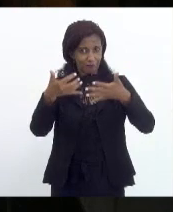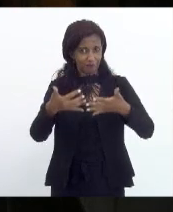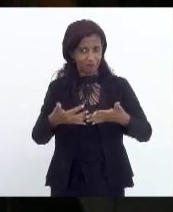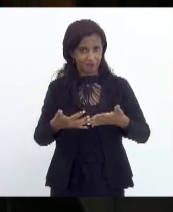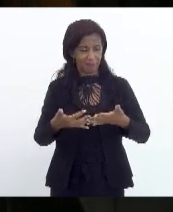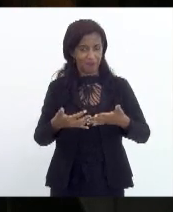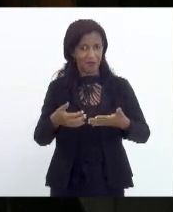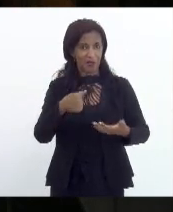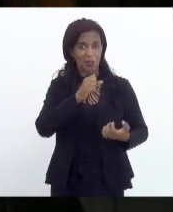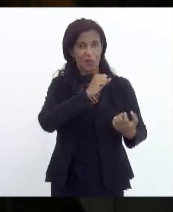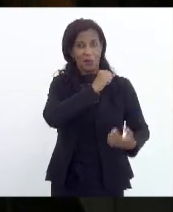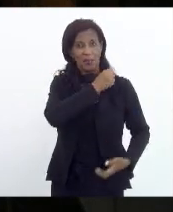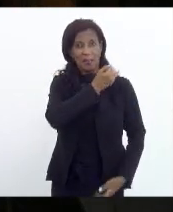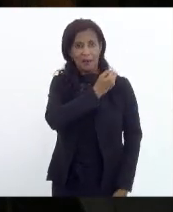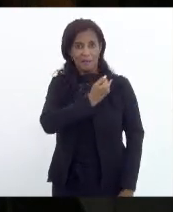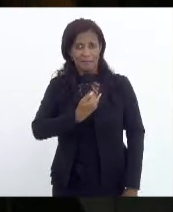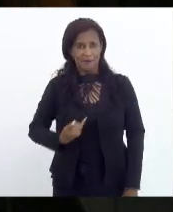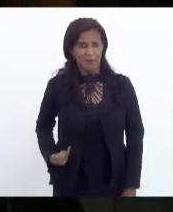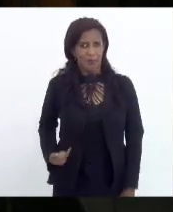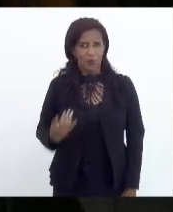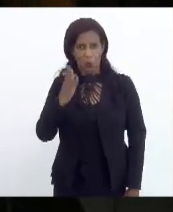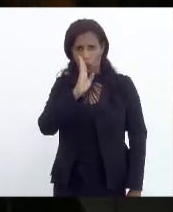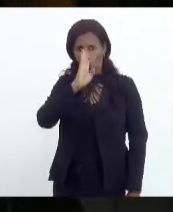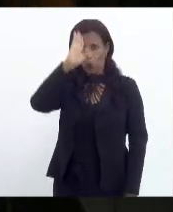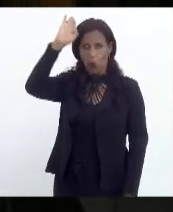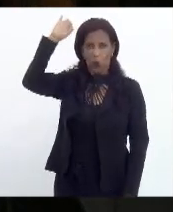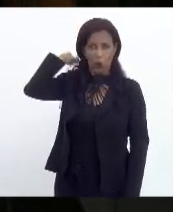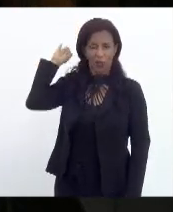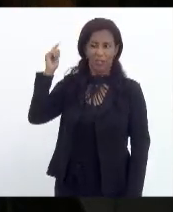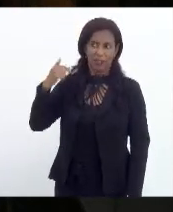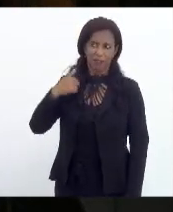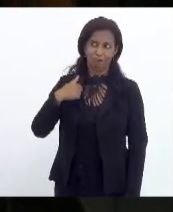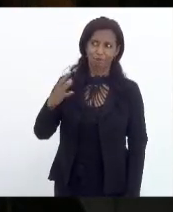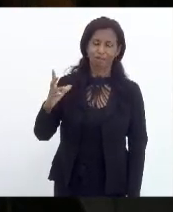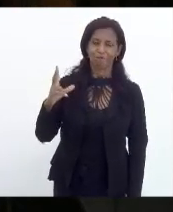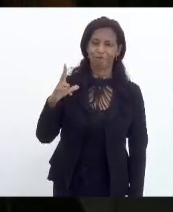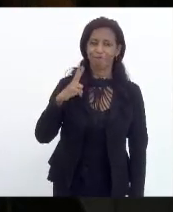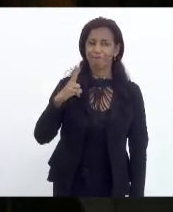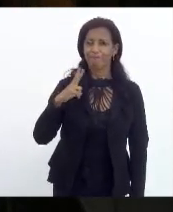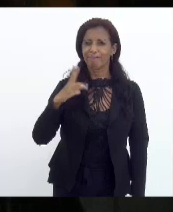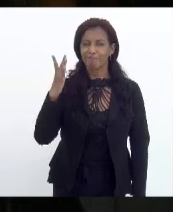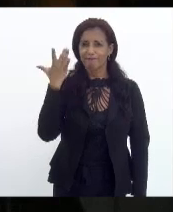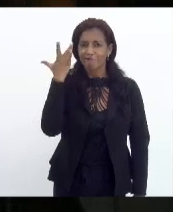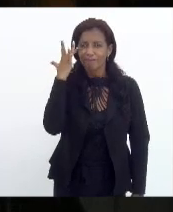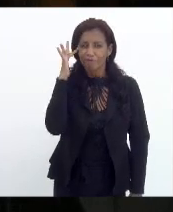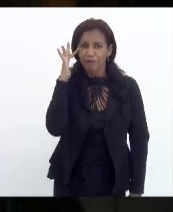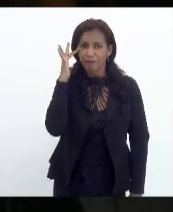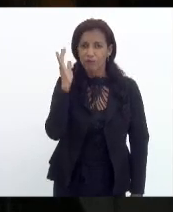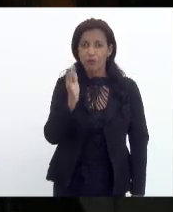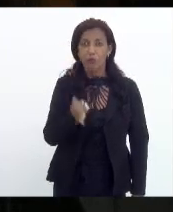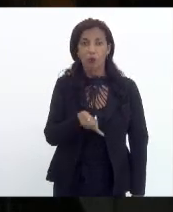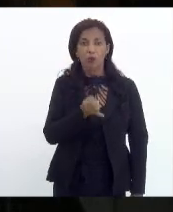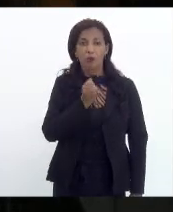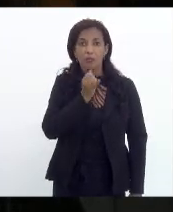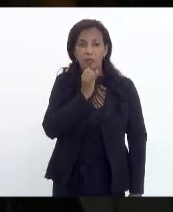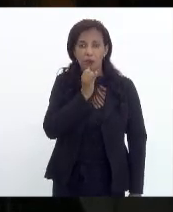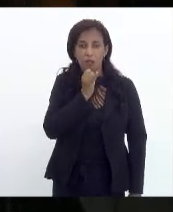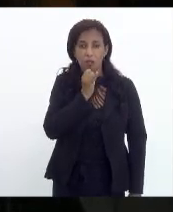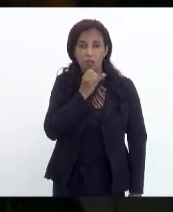pelo Imperador Romano que eu particularmente acho muito triste